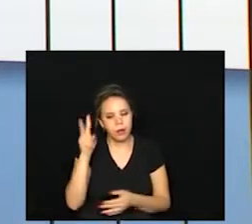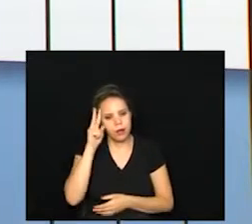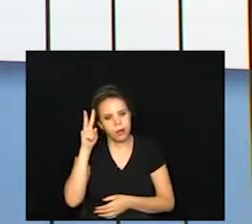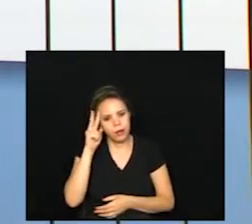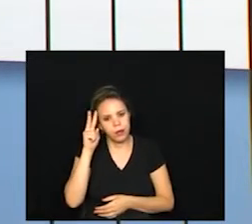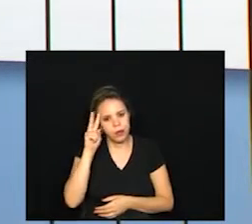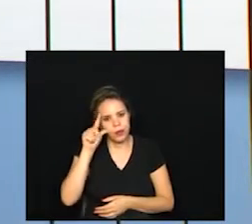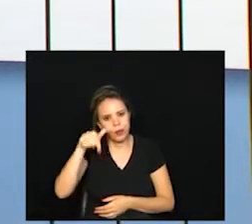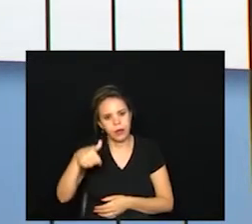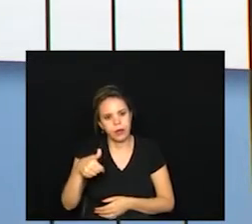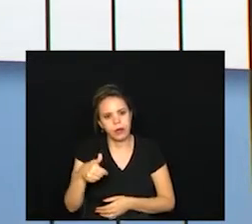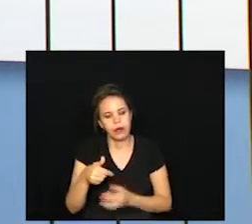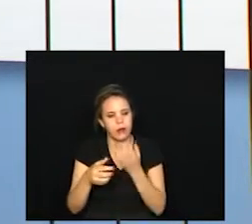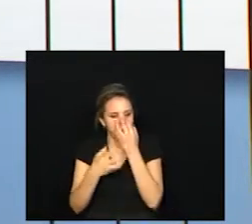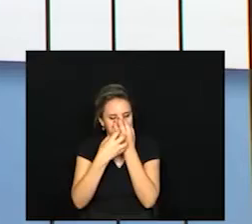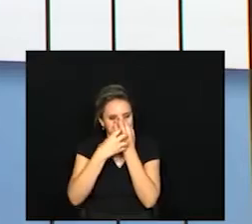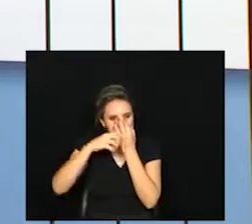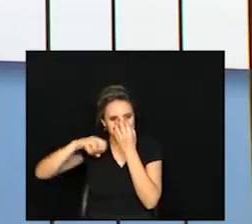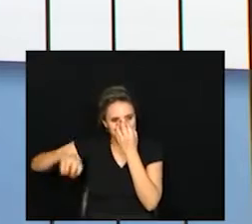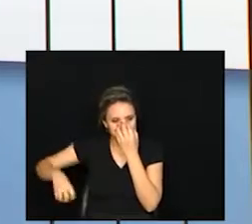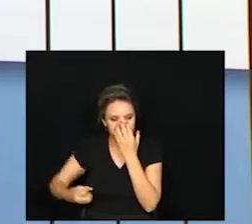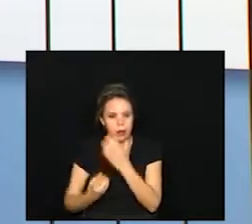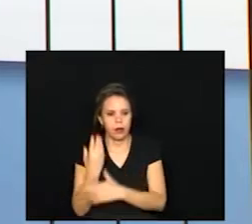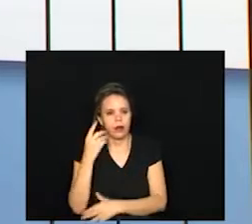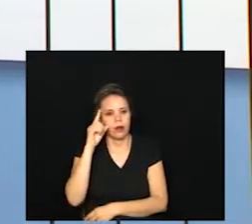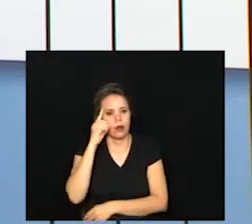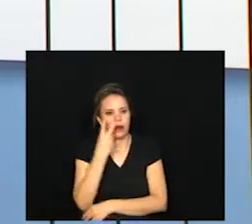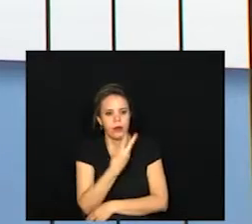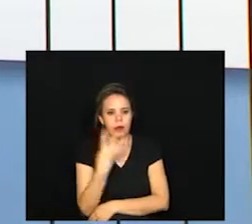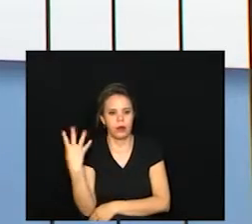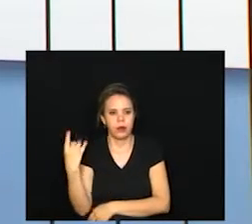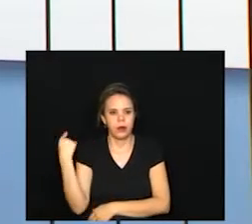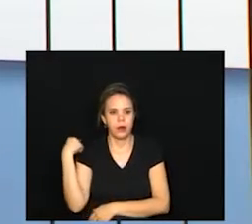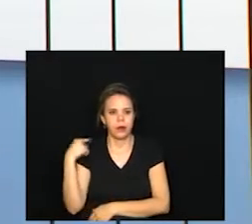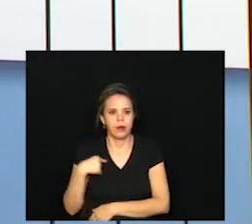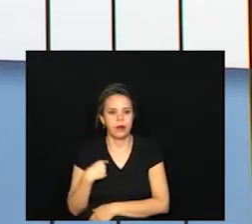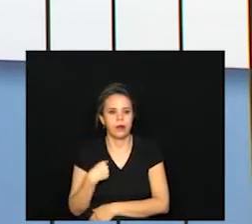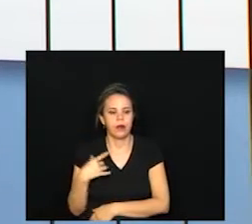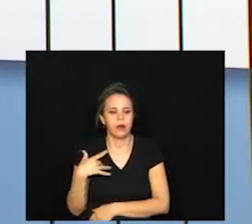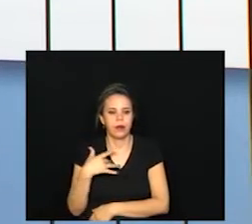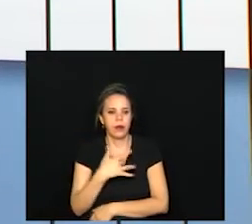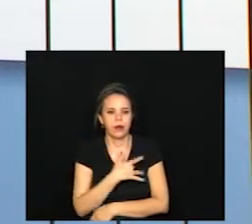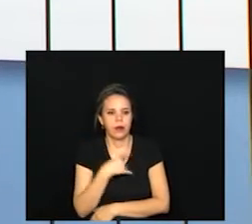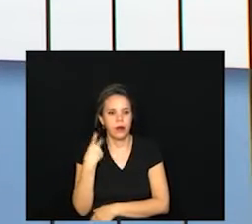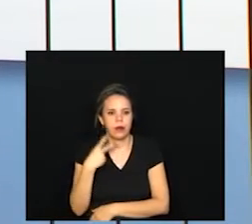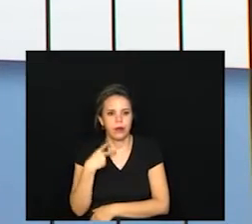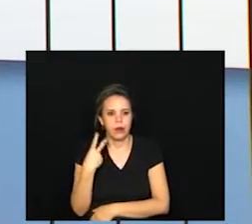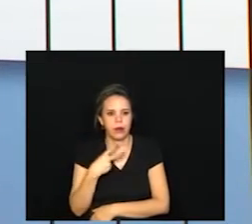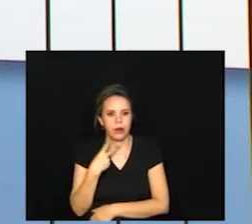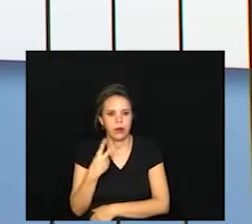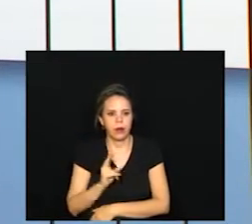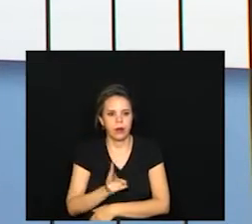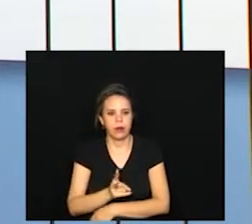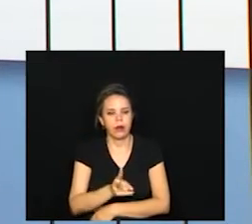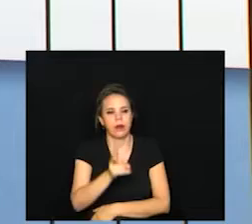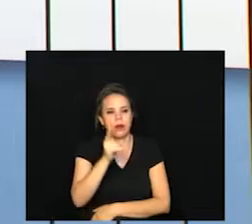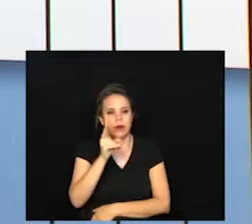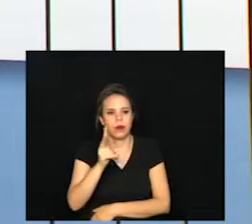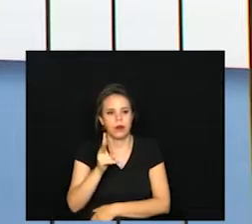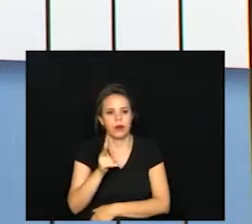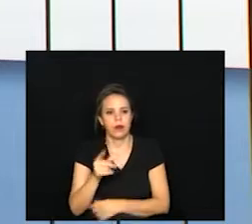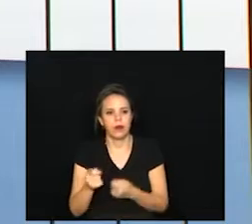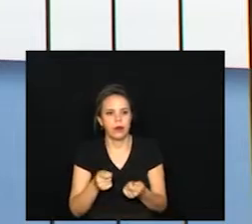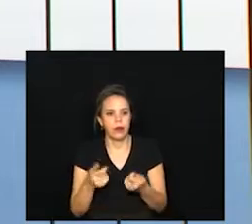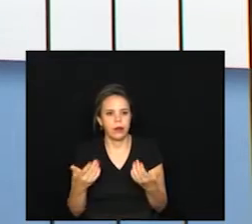segunda-feira, após a extubação ocorrida no último dia 24, o quadro de saúde do vereador permanece